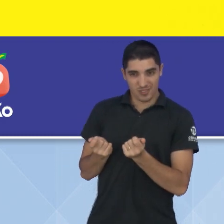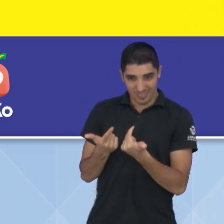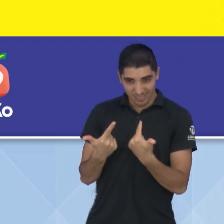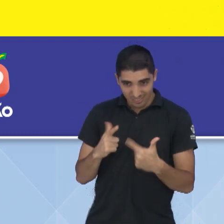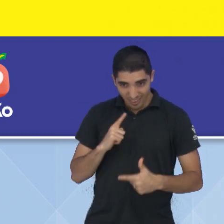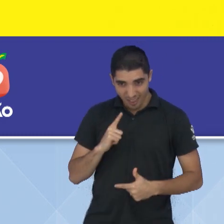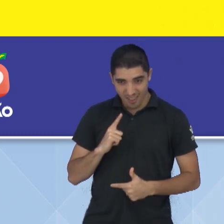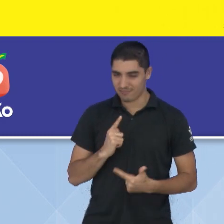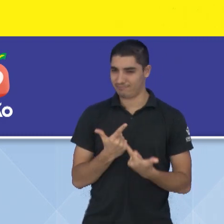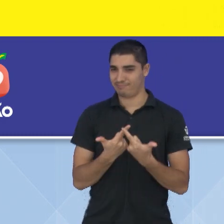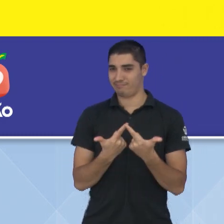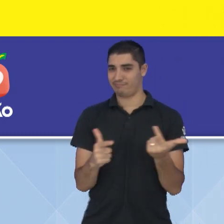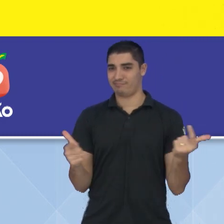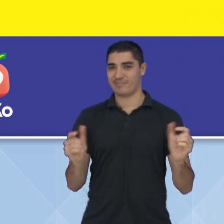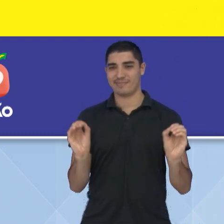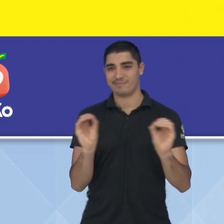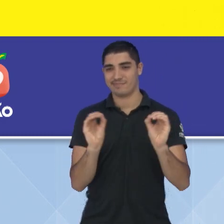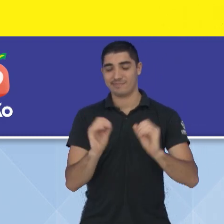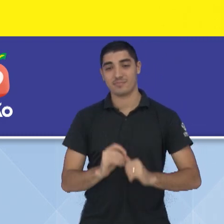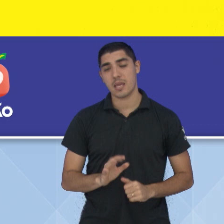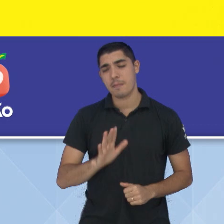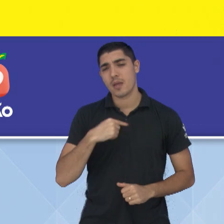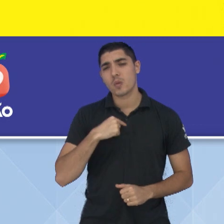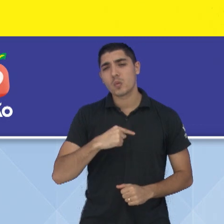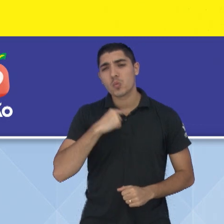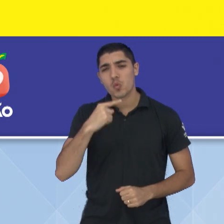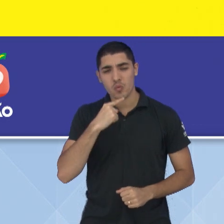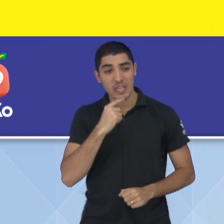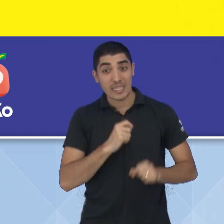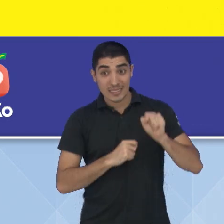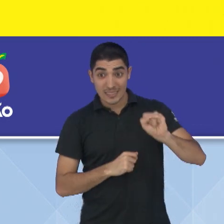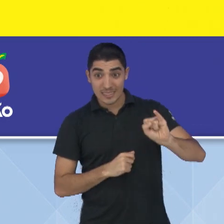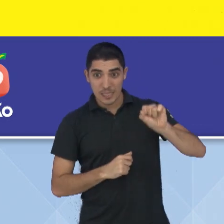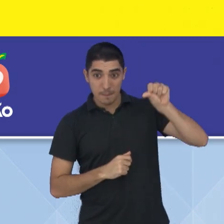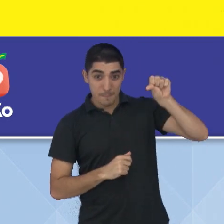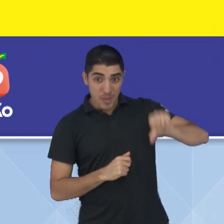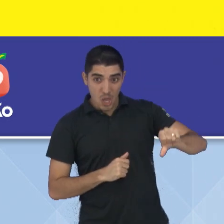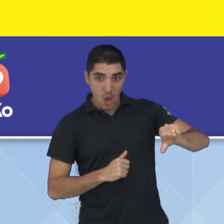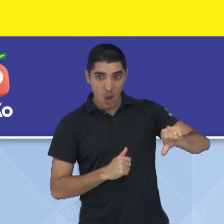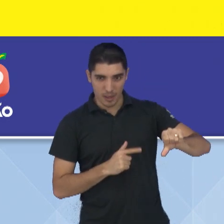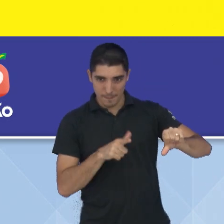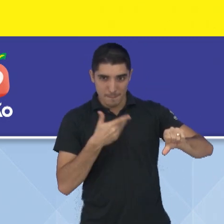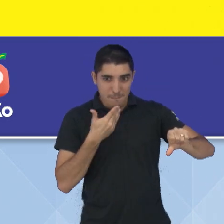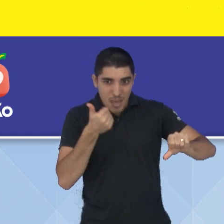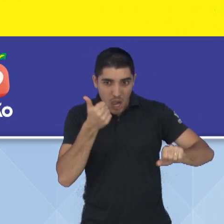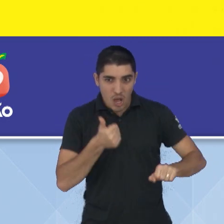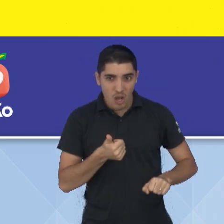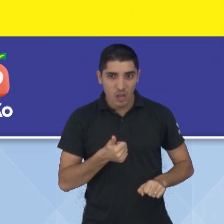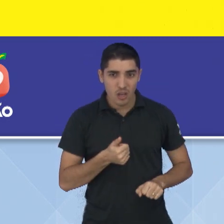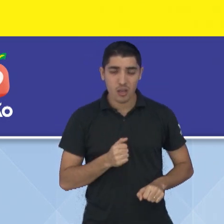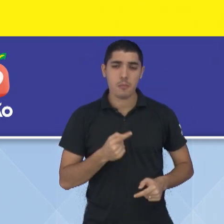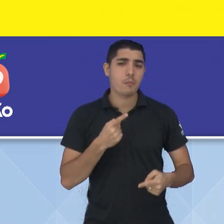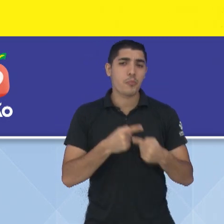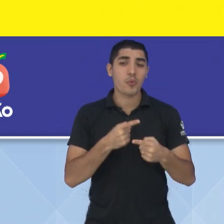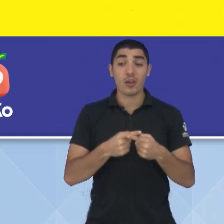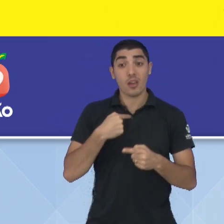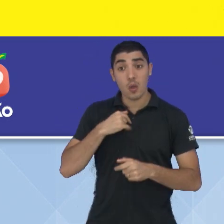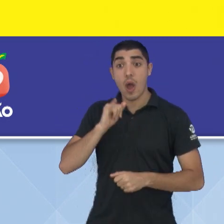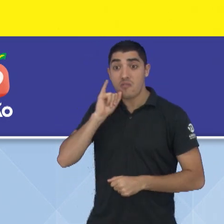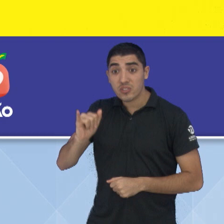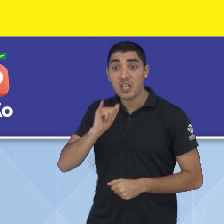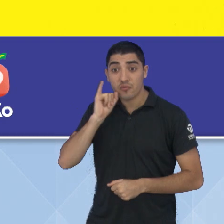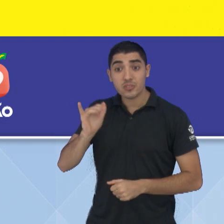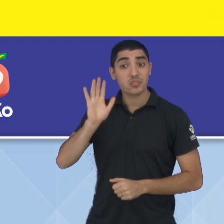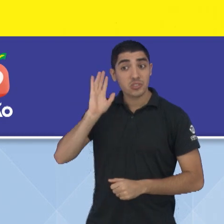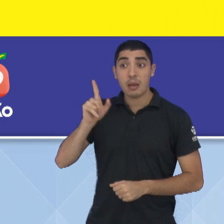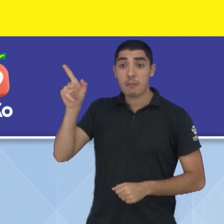ficar. Agora uma dúvida, quanto pior melhor é quem avisa ou quem está munido da informação e não toma nenhuma atitude e não